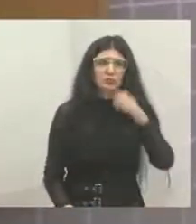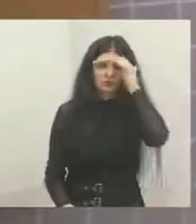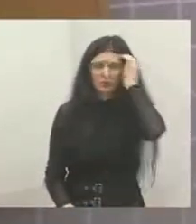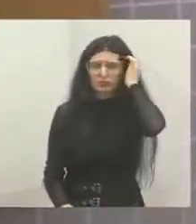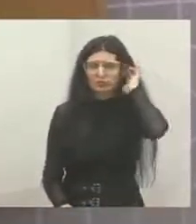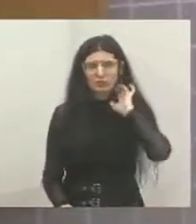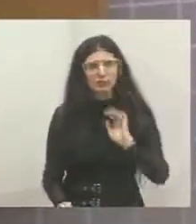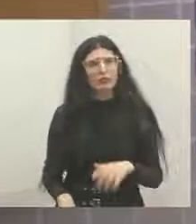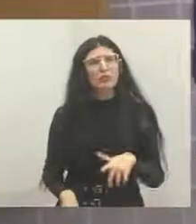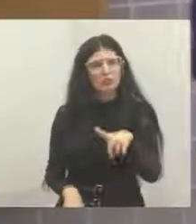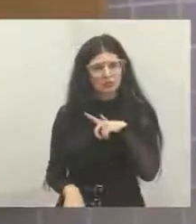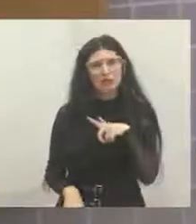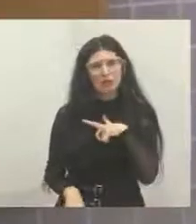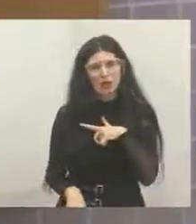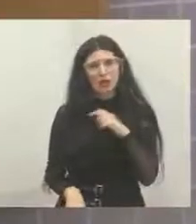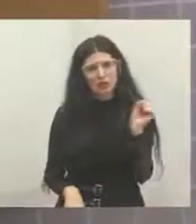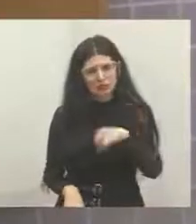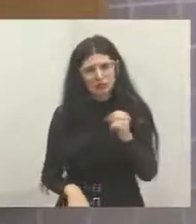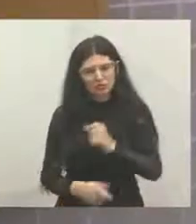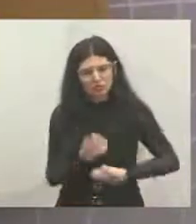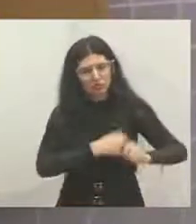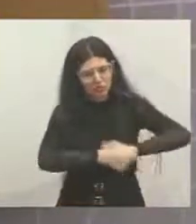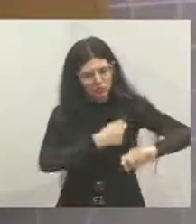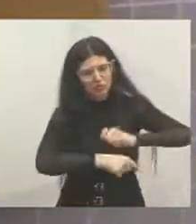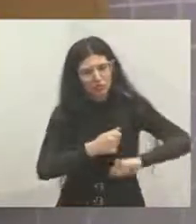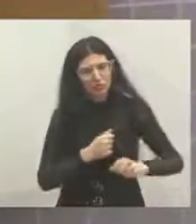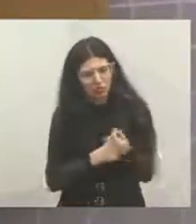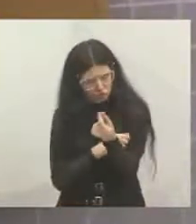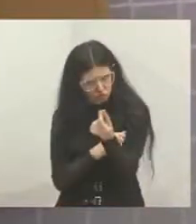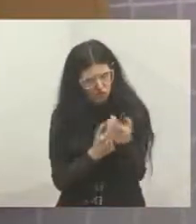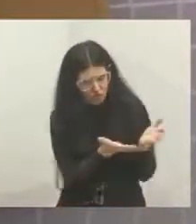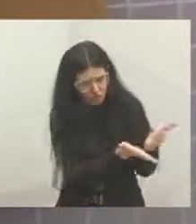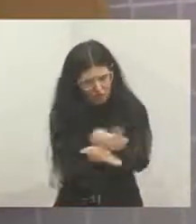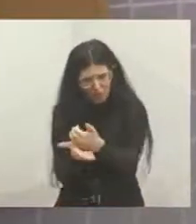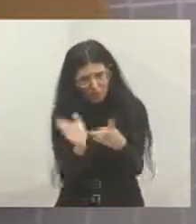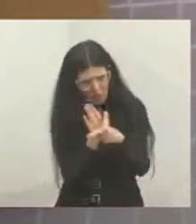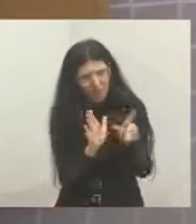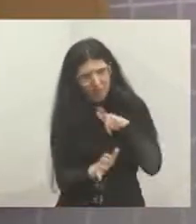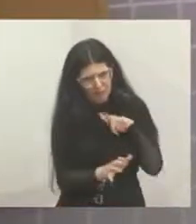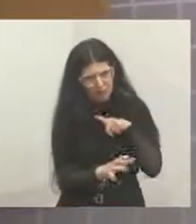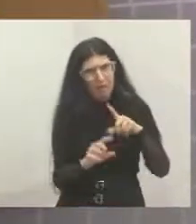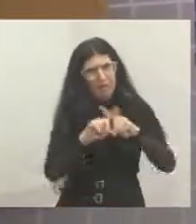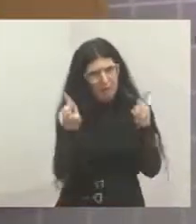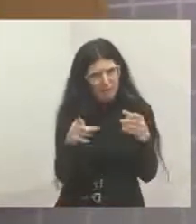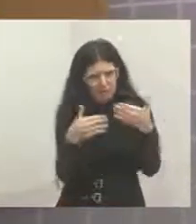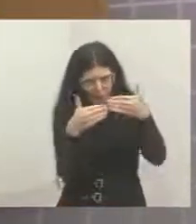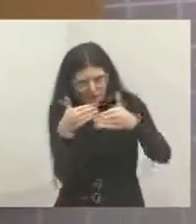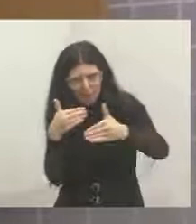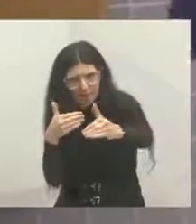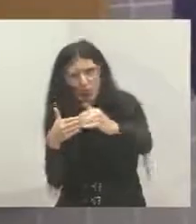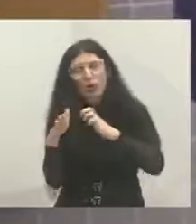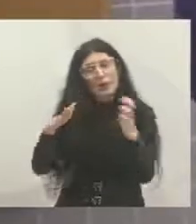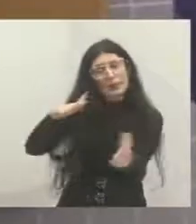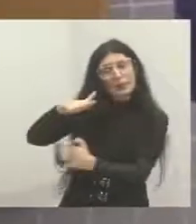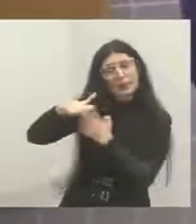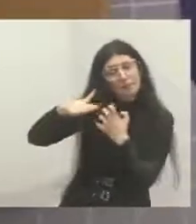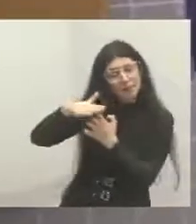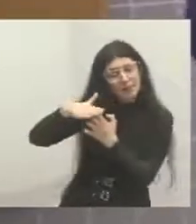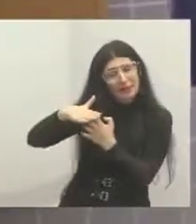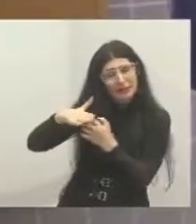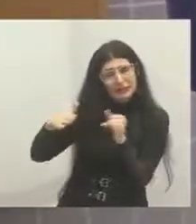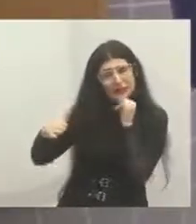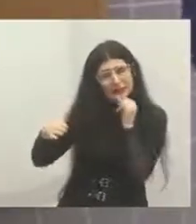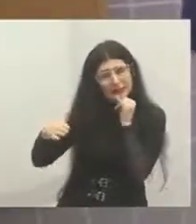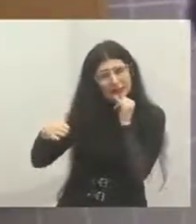vai ter um valor no orçamento, que vocês vão estar analisando aqui, ponto. E se no decorrer desse período, alguma empresa trouxer benefício que ela